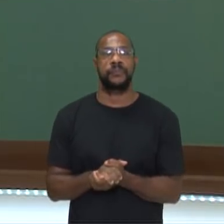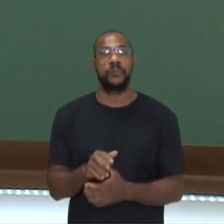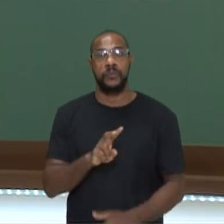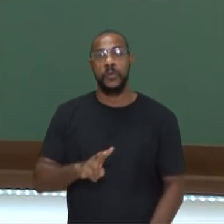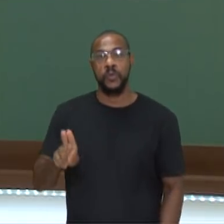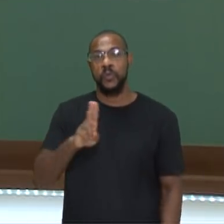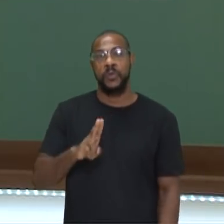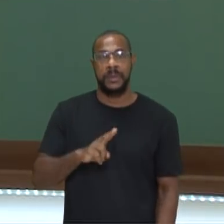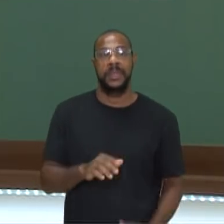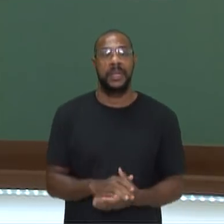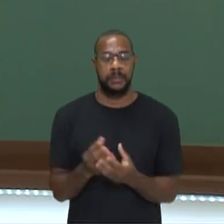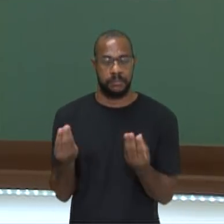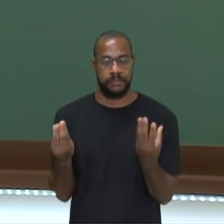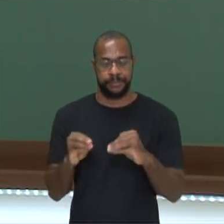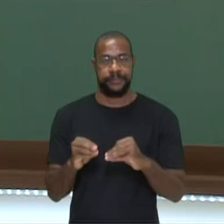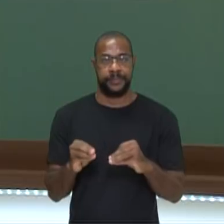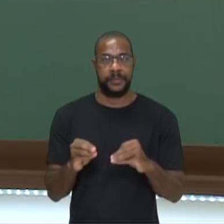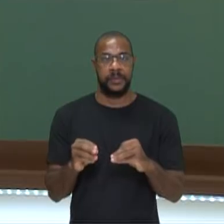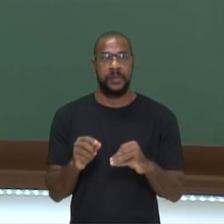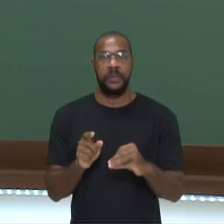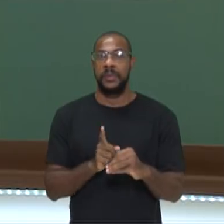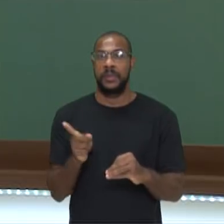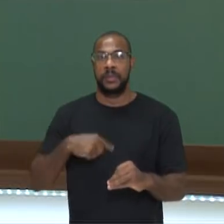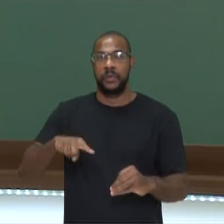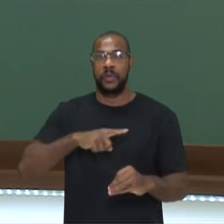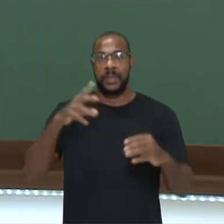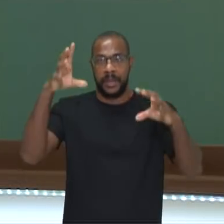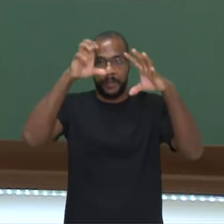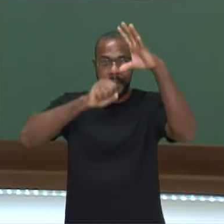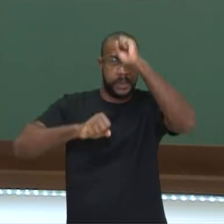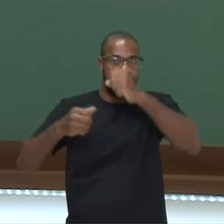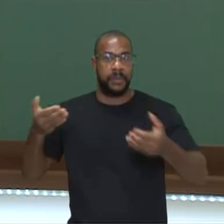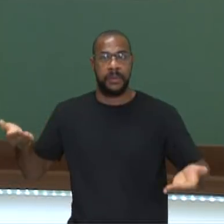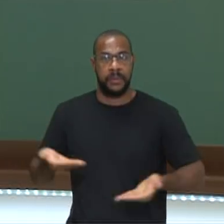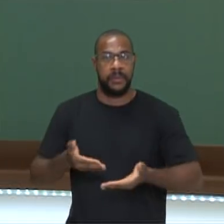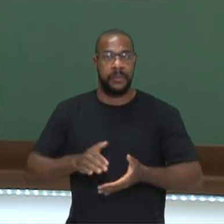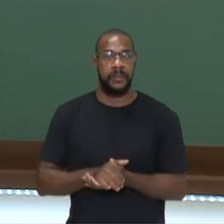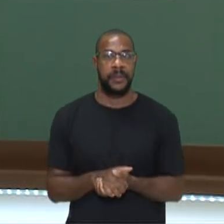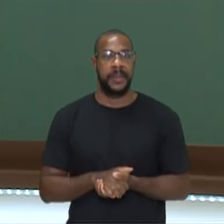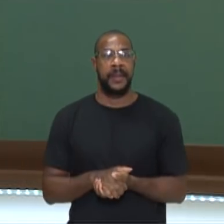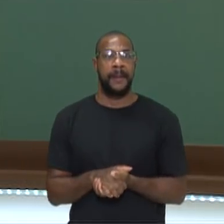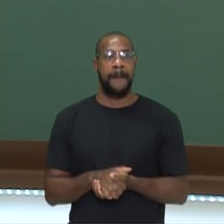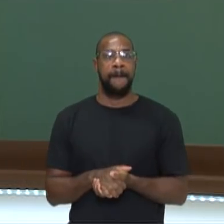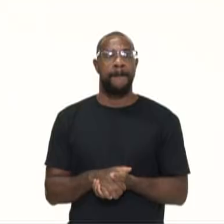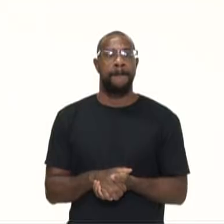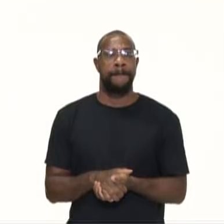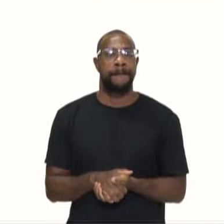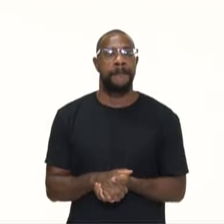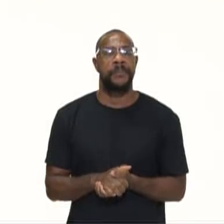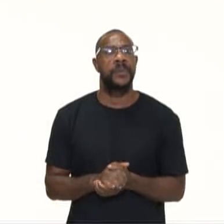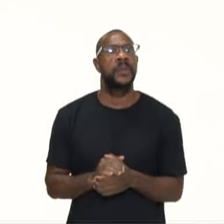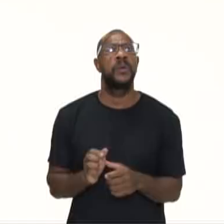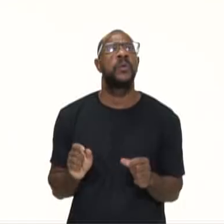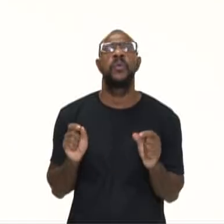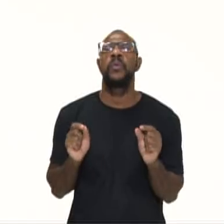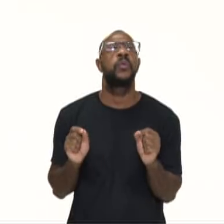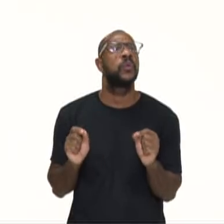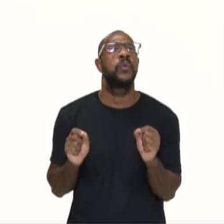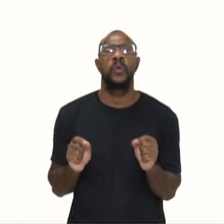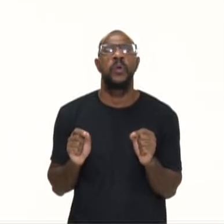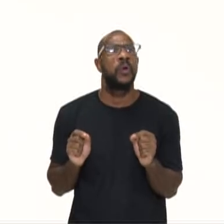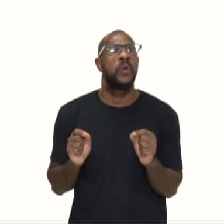usar, né, aplicar isso que nós aprendemos, né, até aqui. Então, o que determina